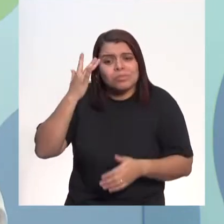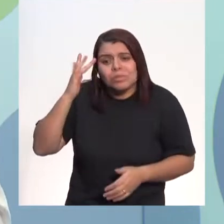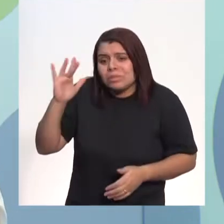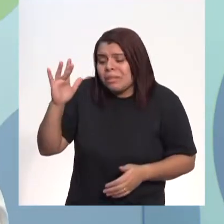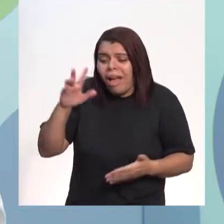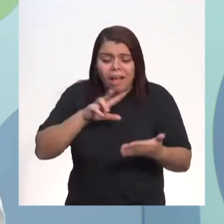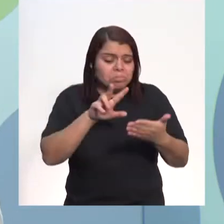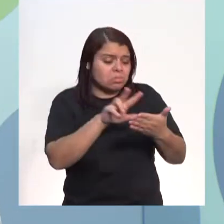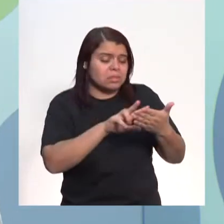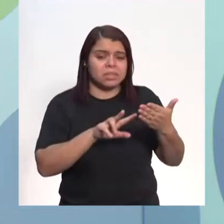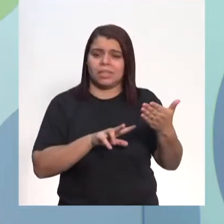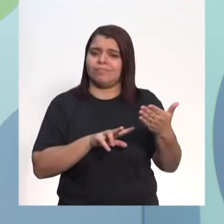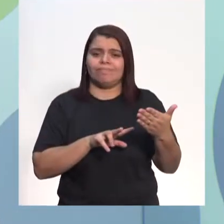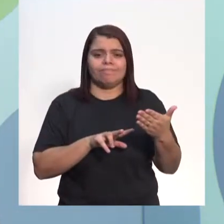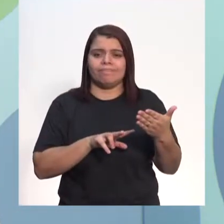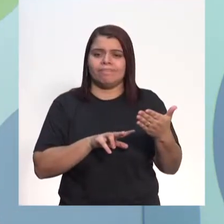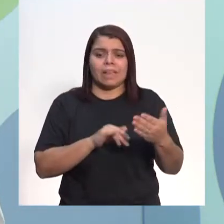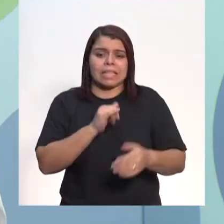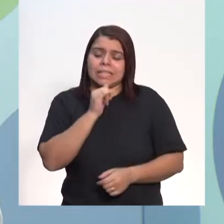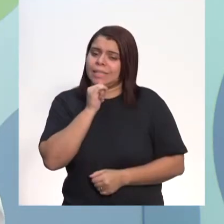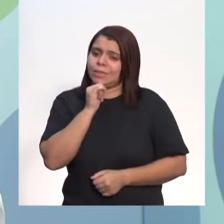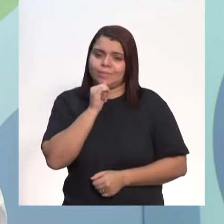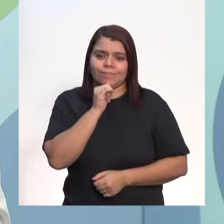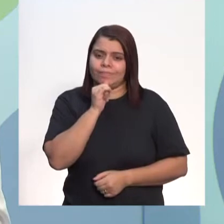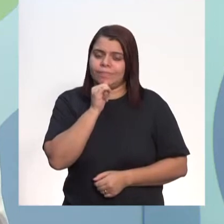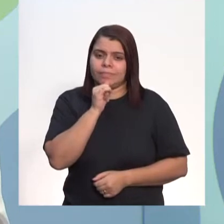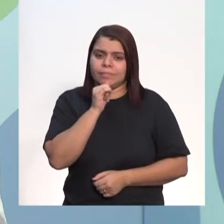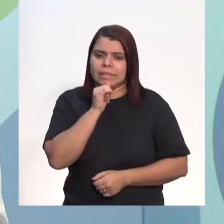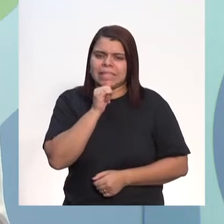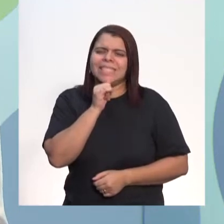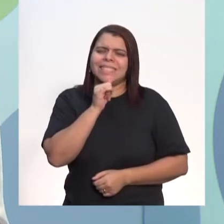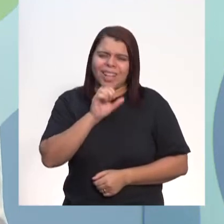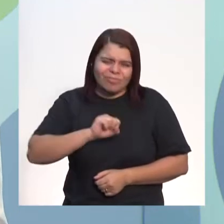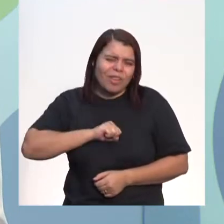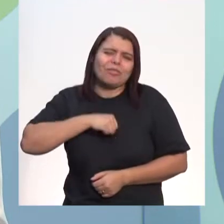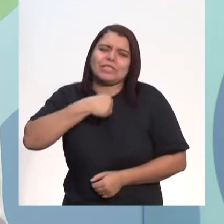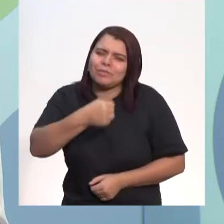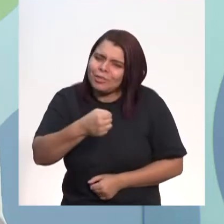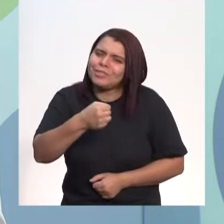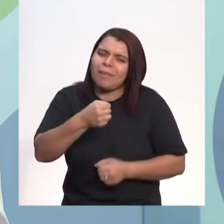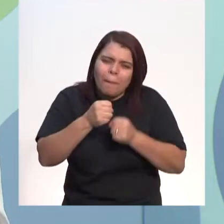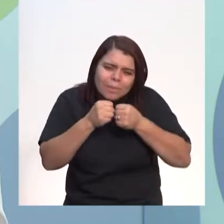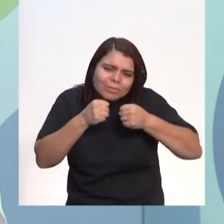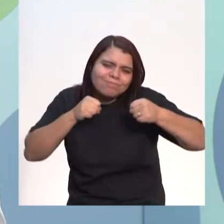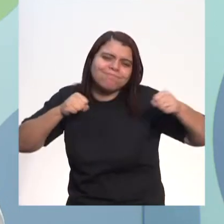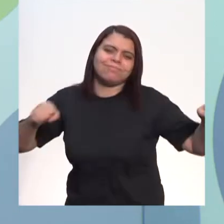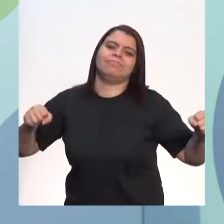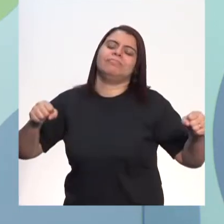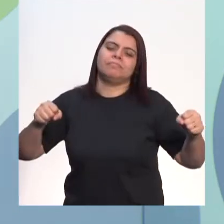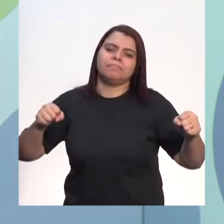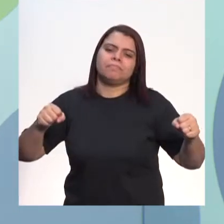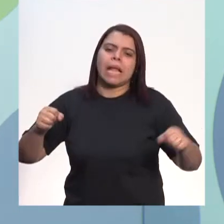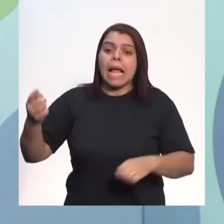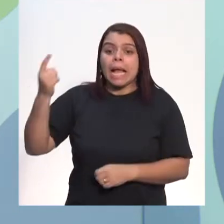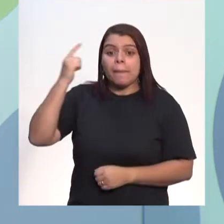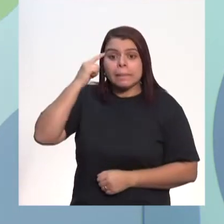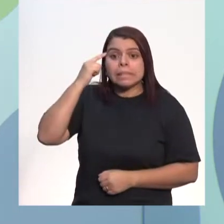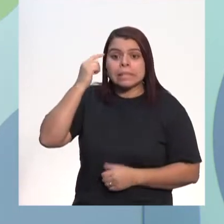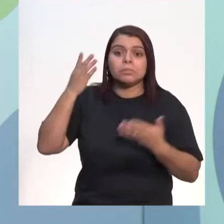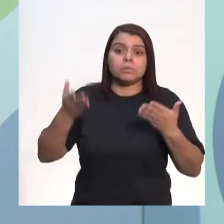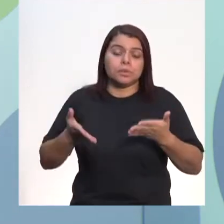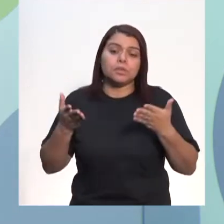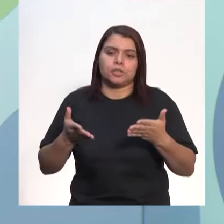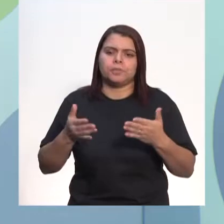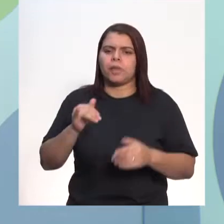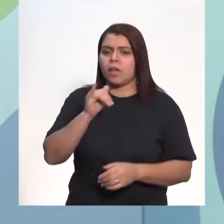o que torna que esse desafio seja maior ainda. Então, o que nós pensamos hoje? Vou dar um